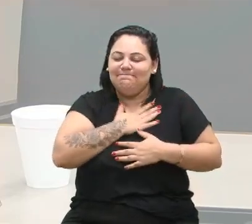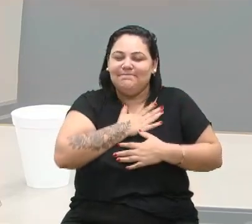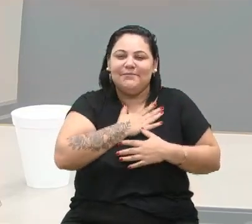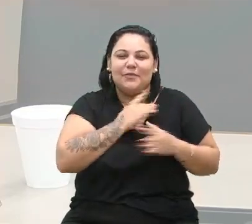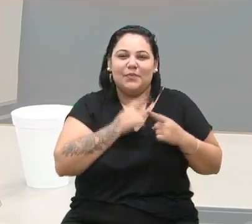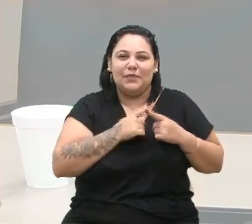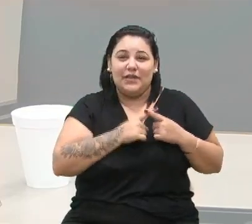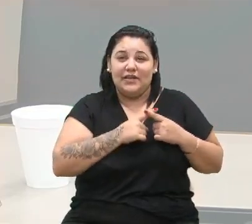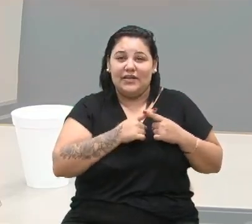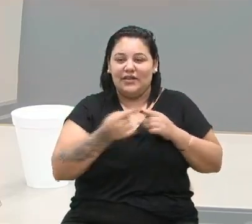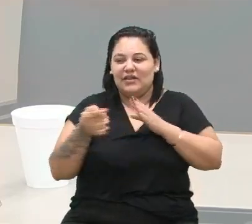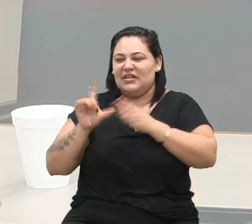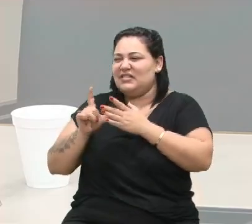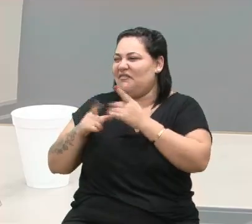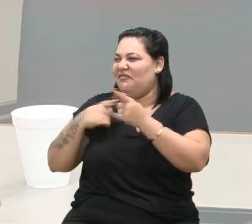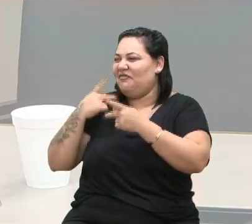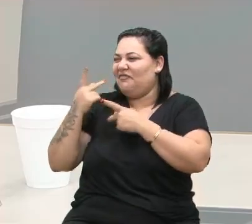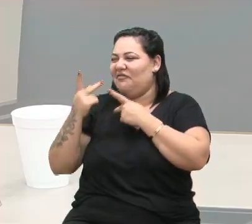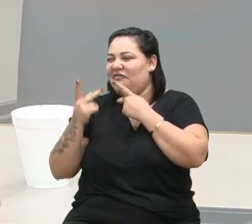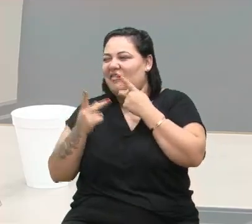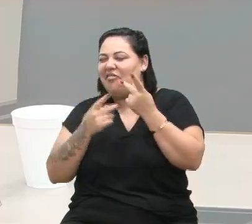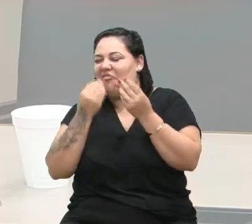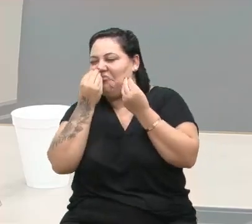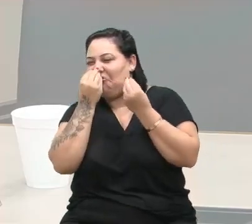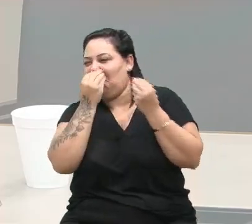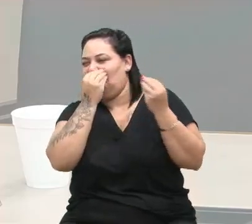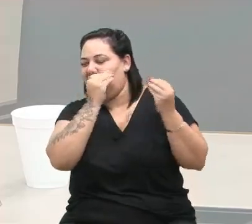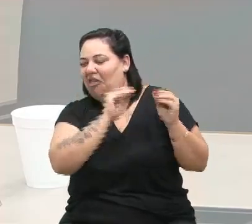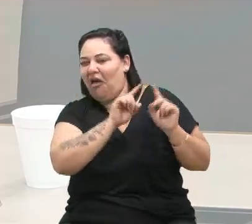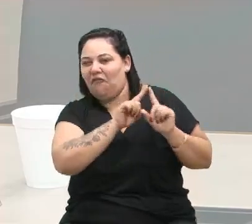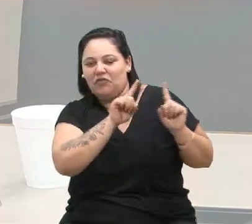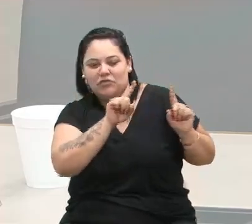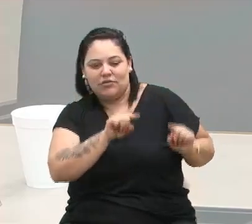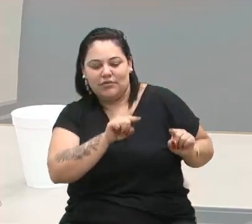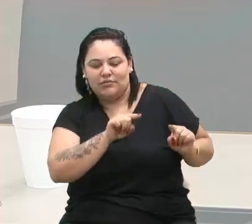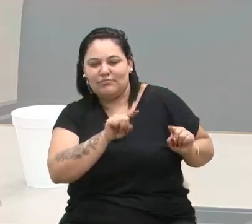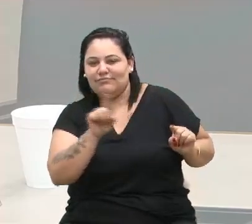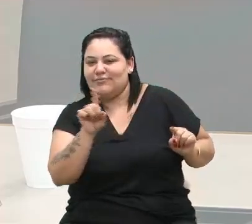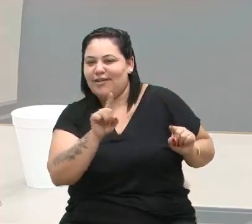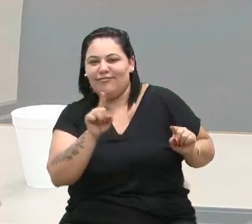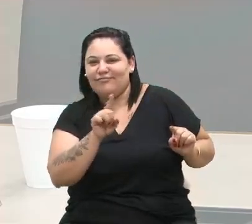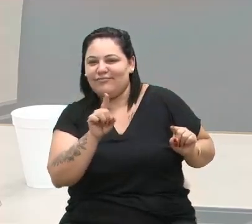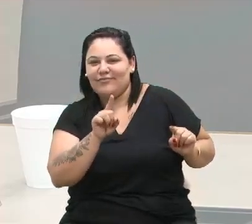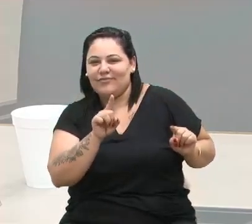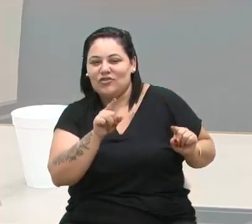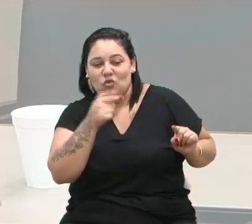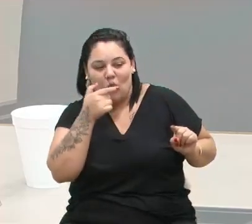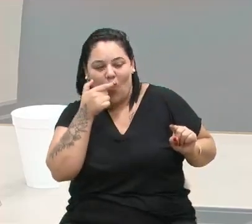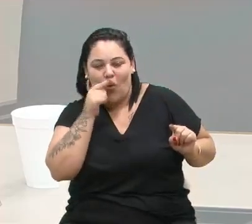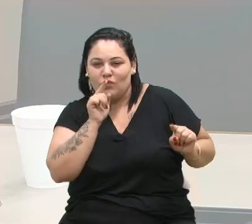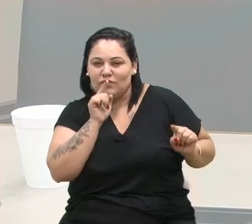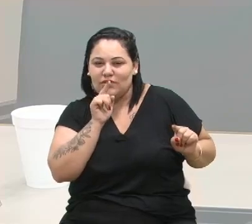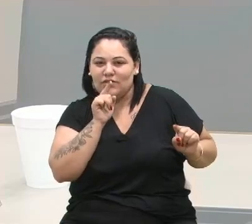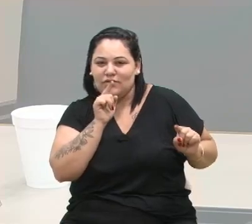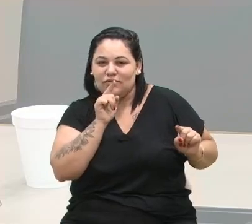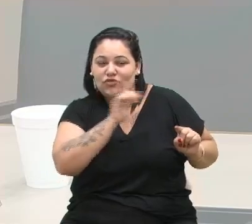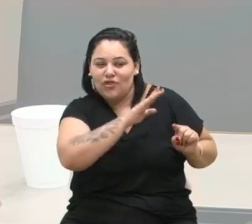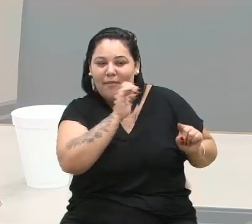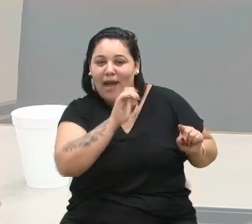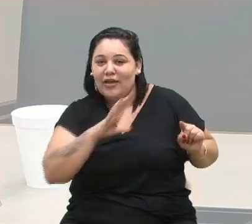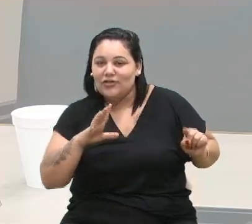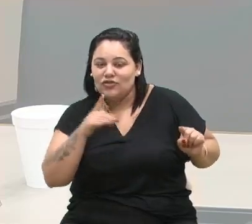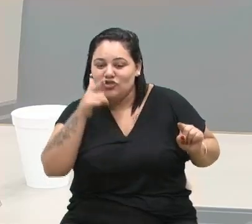clima aqui dentro, vou ignorar os funcionários, tem aproveitamento para tudo, mais do que tudo. A